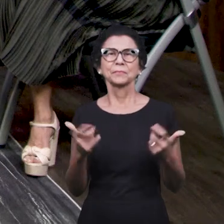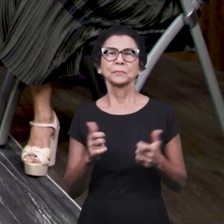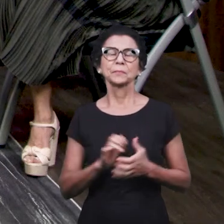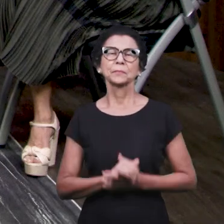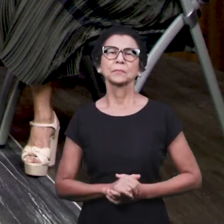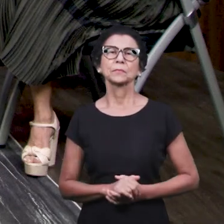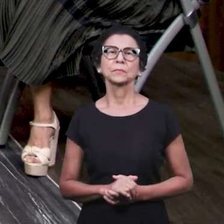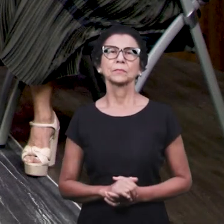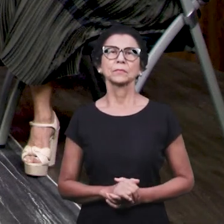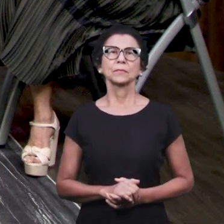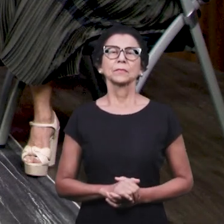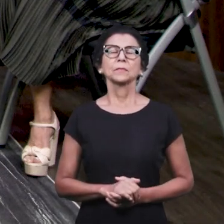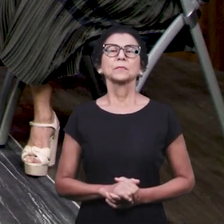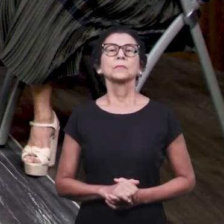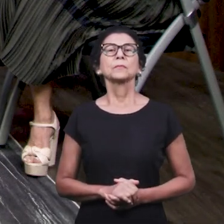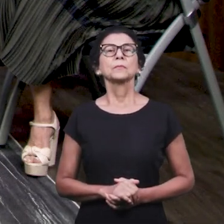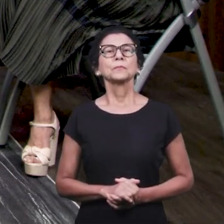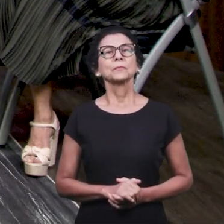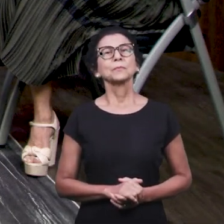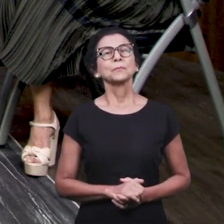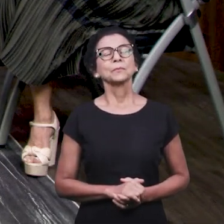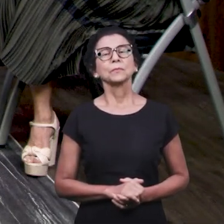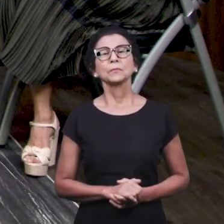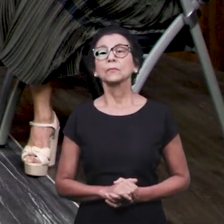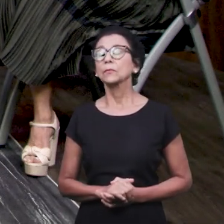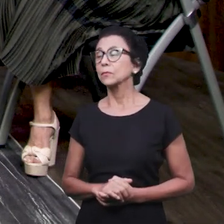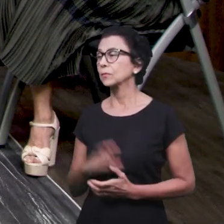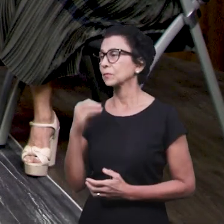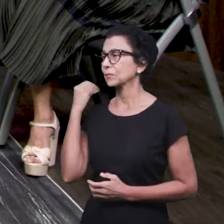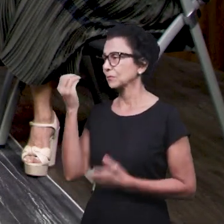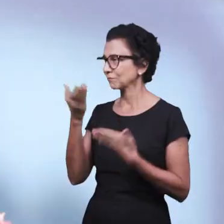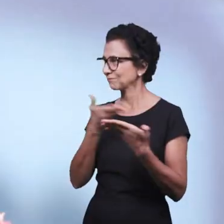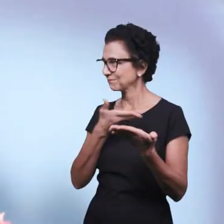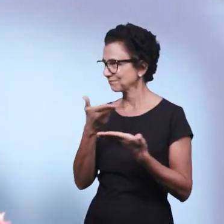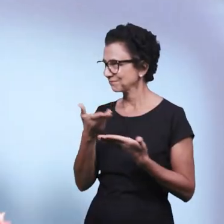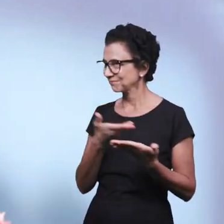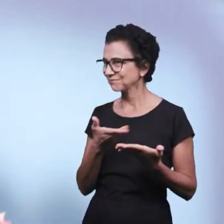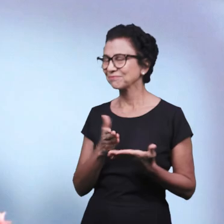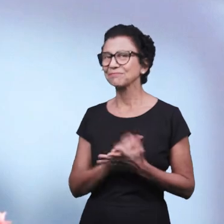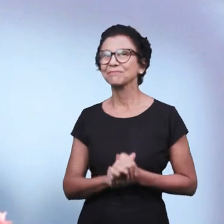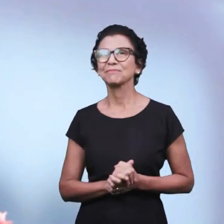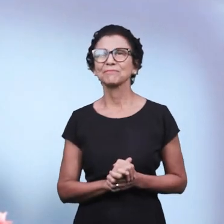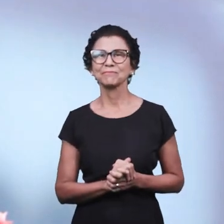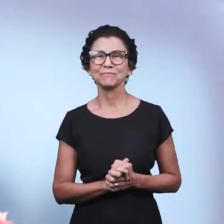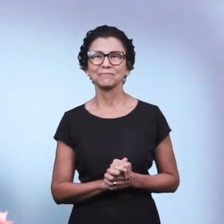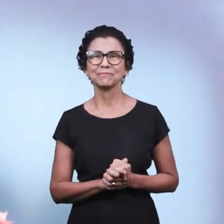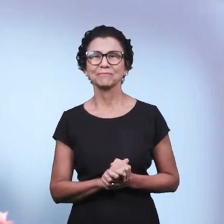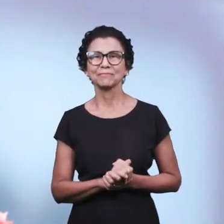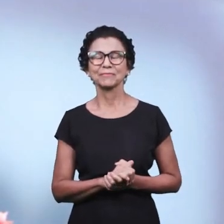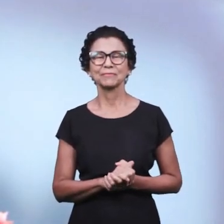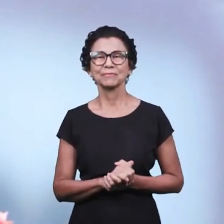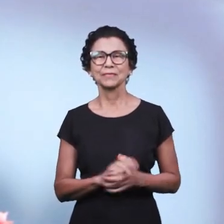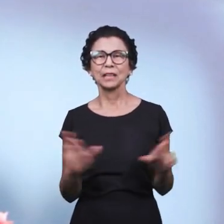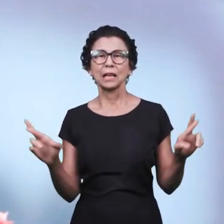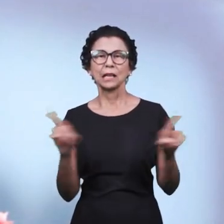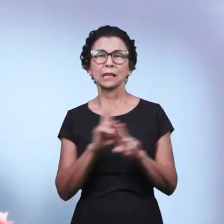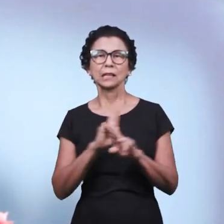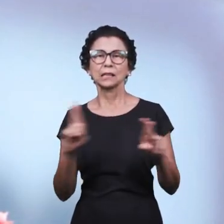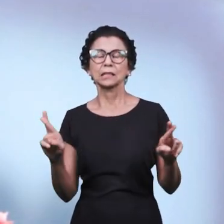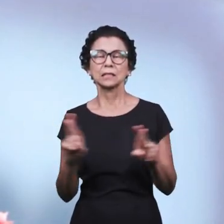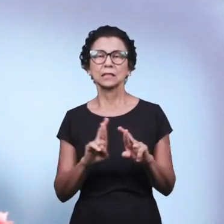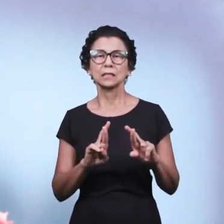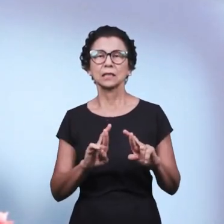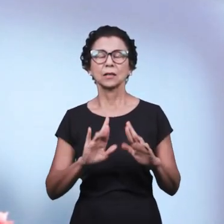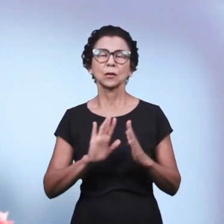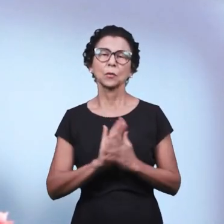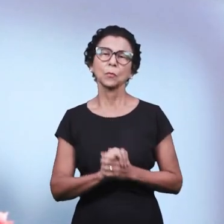para nos ensinar, compartilhar um pouco das experiências de vocês a respeito de intercâmbio, não é? É o nosso primeiro